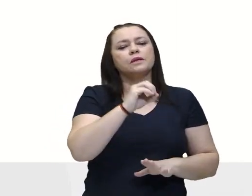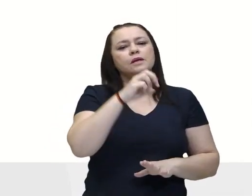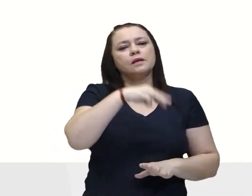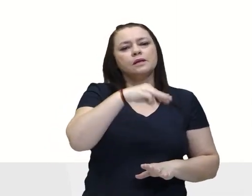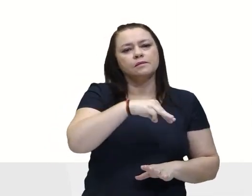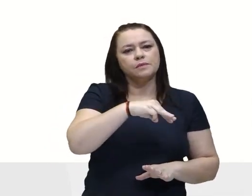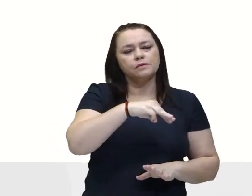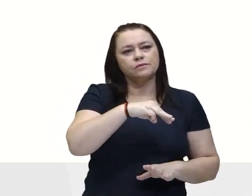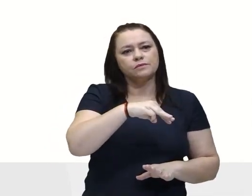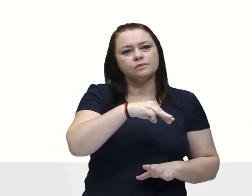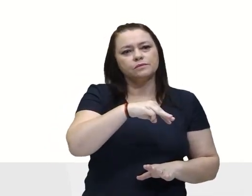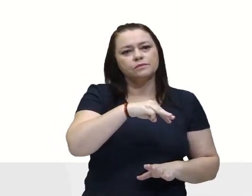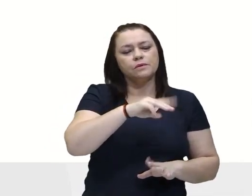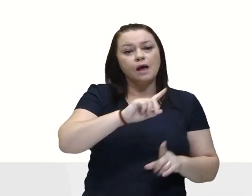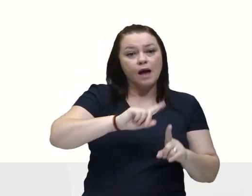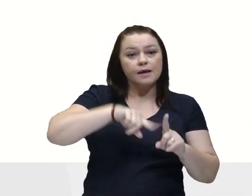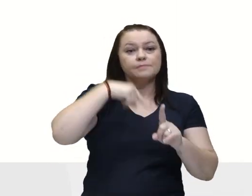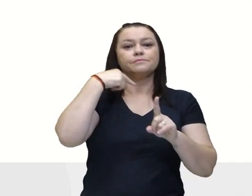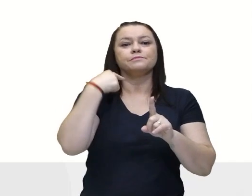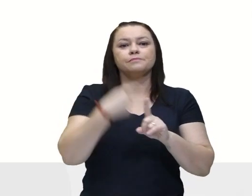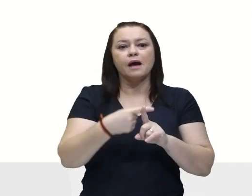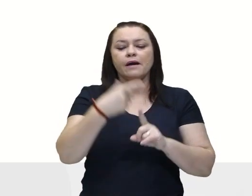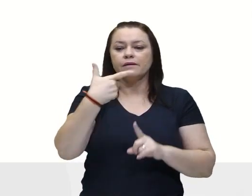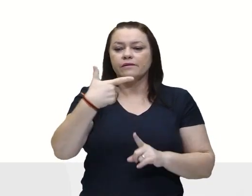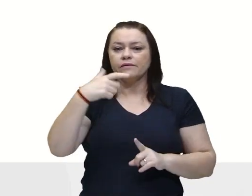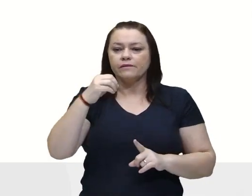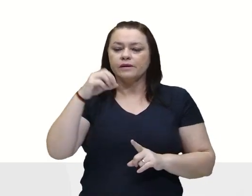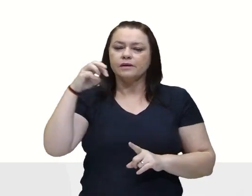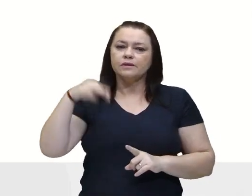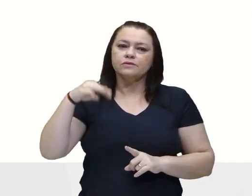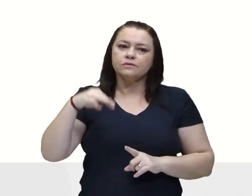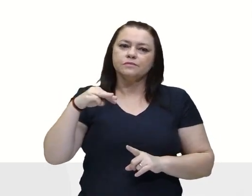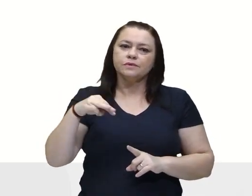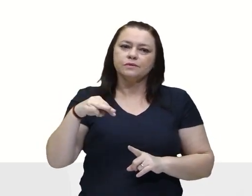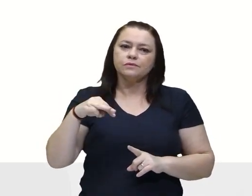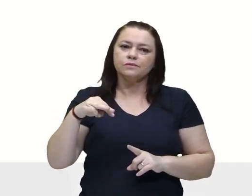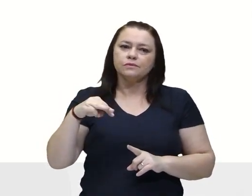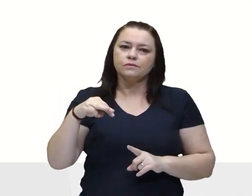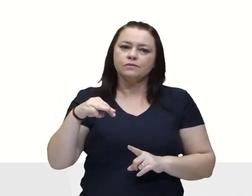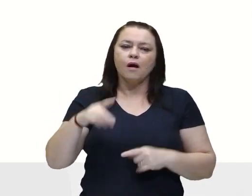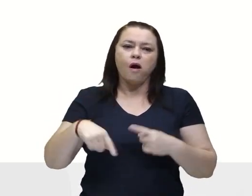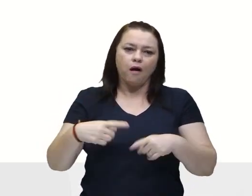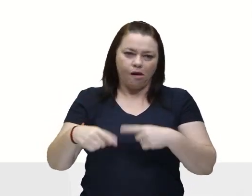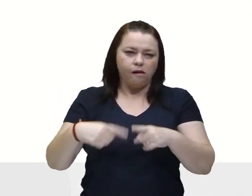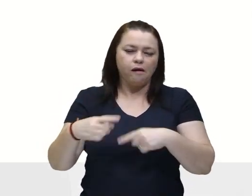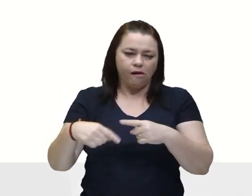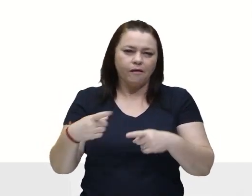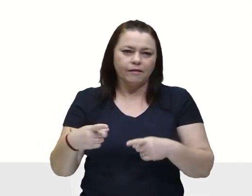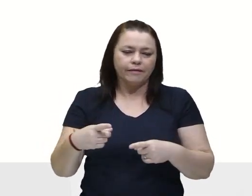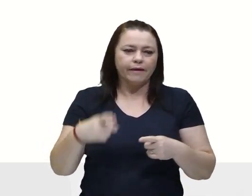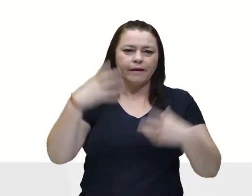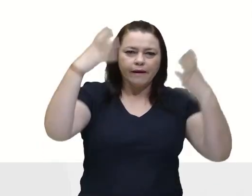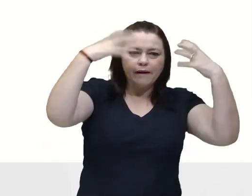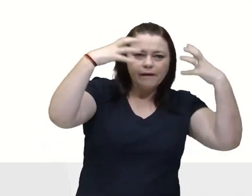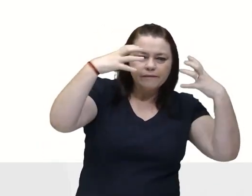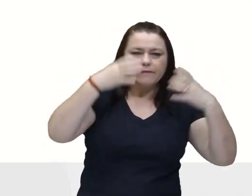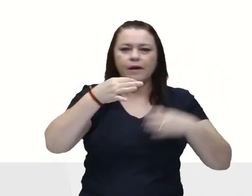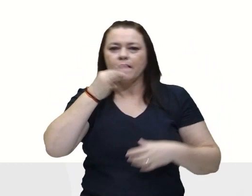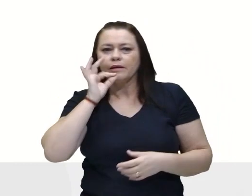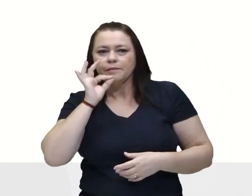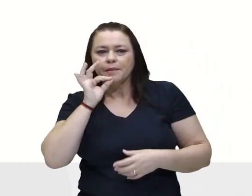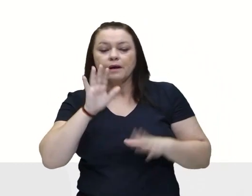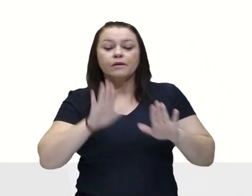depois 20 minutos em outra atividade. Ou seja, entre tomar café e tomar banho, ele